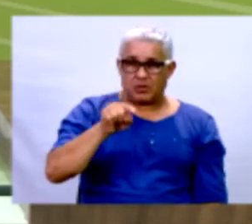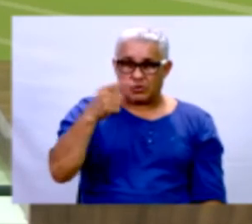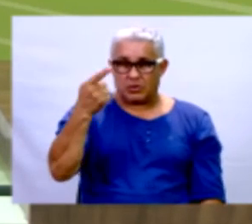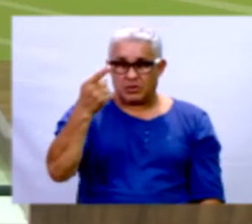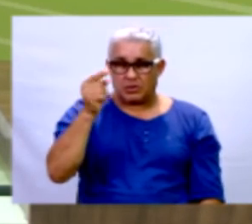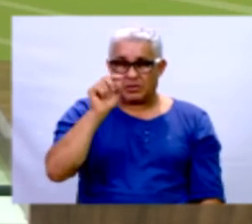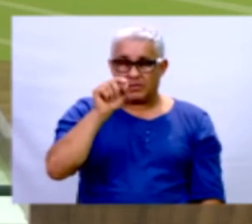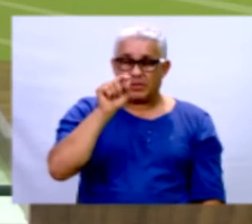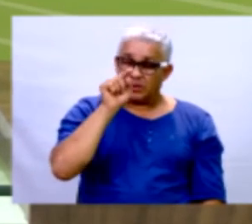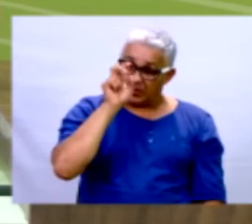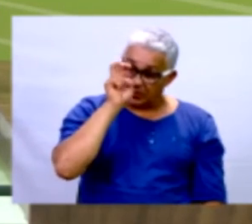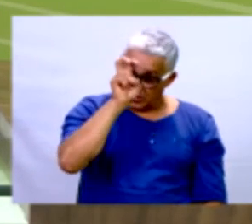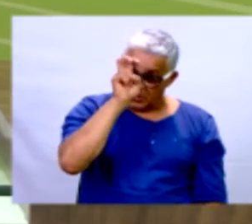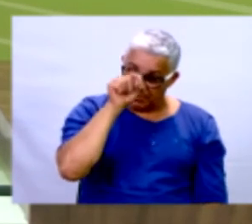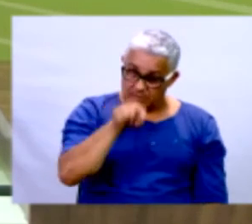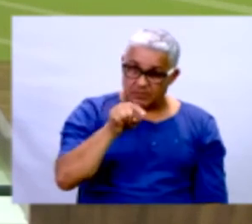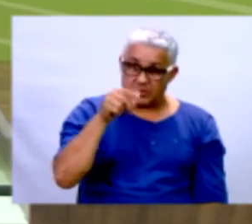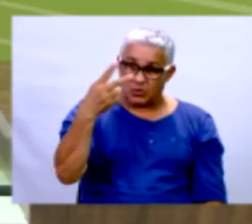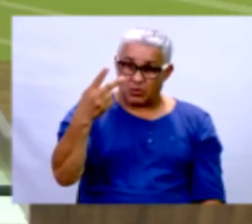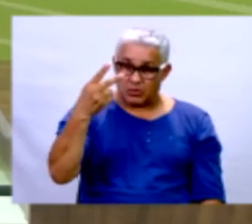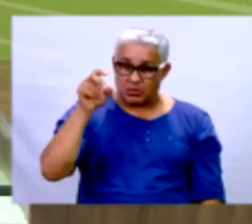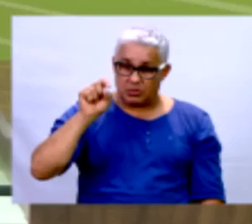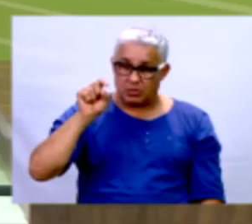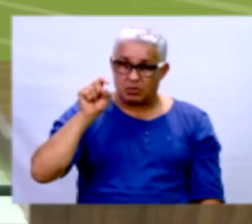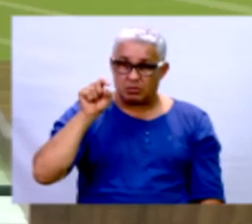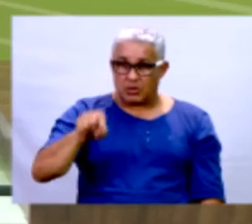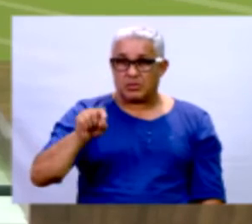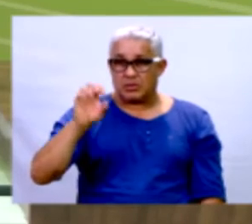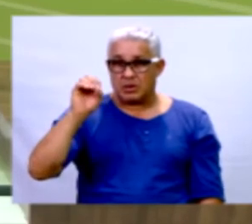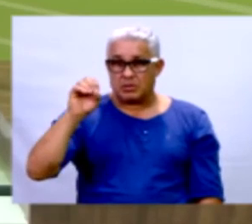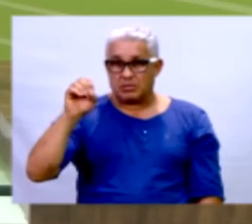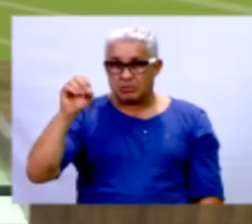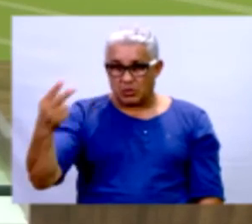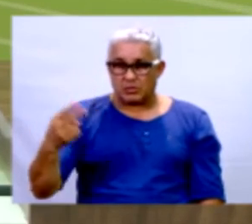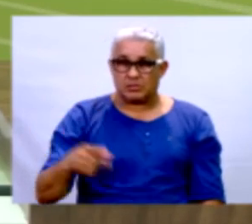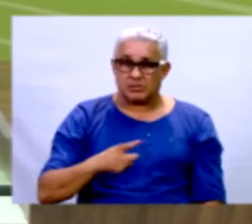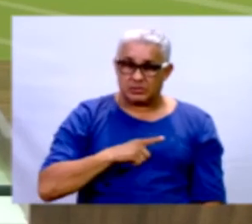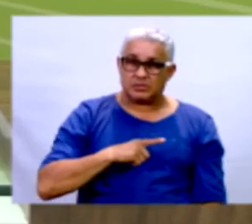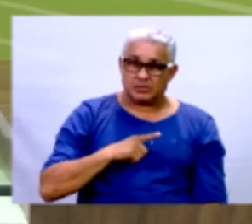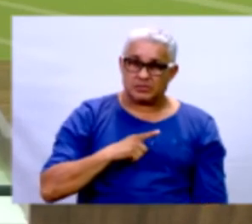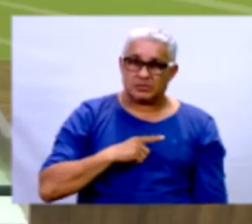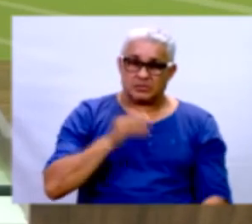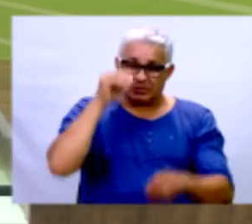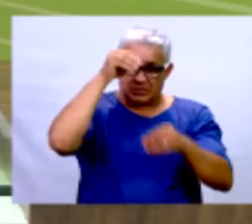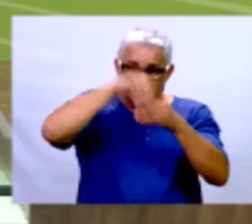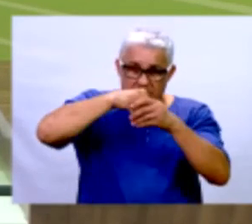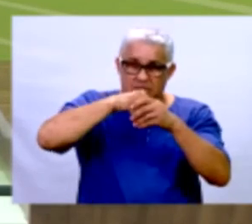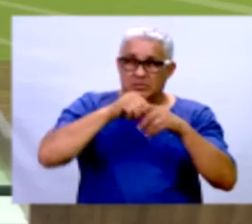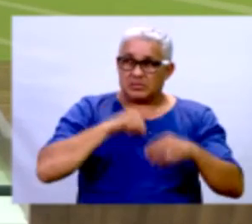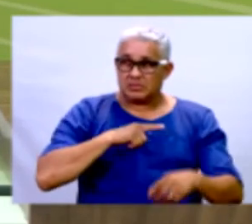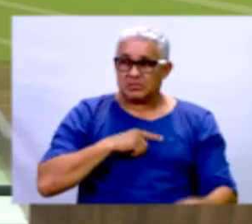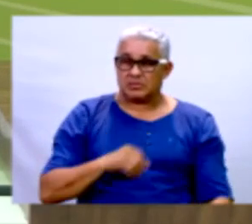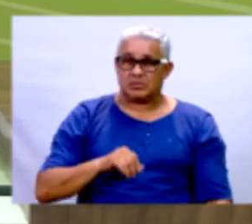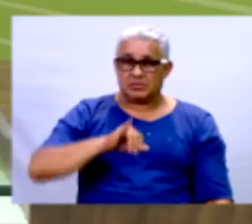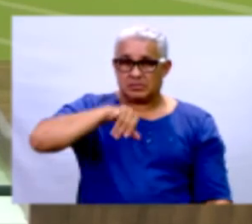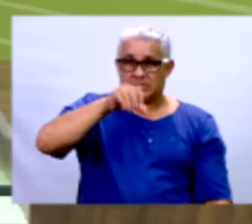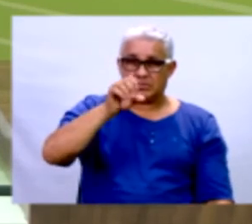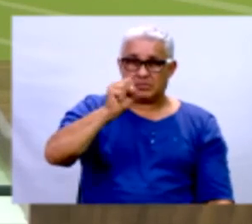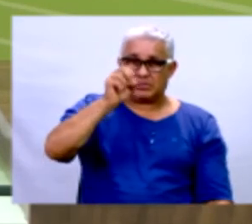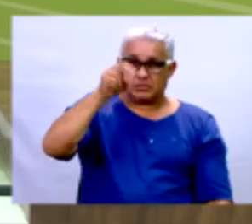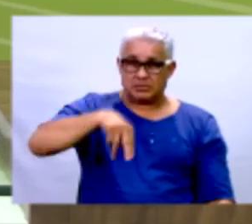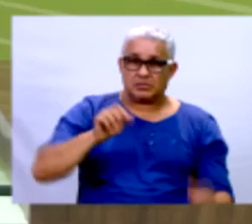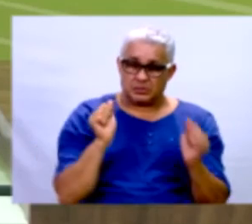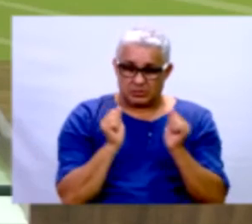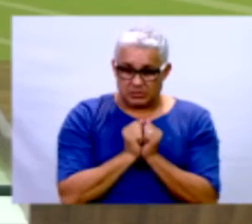ou menos nessa versão, ele já compila e já vem o JSON já